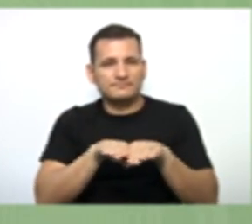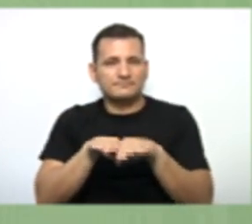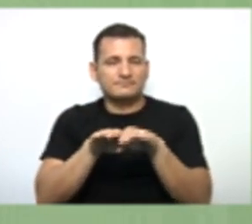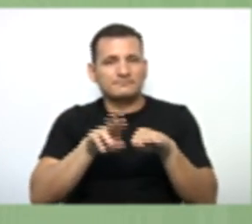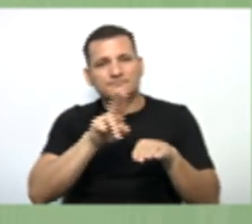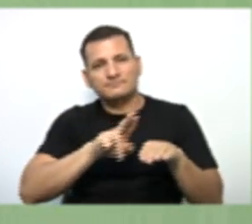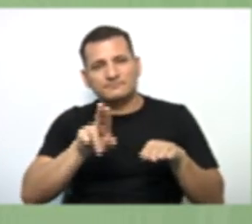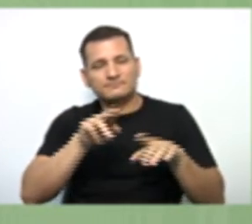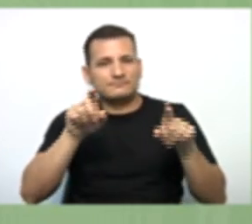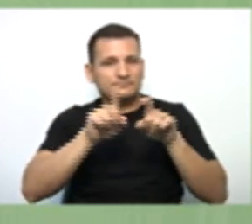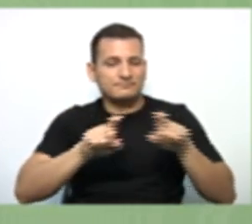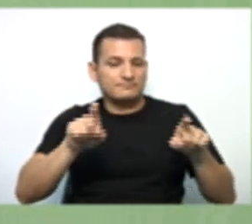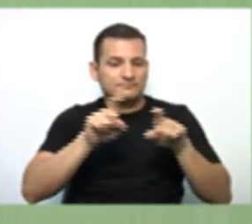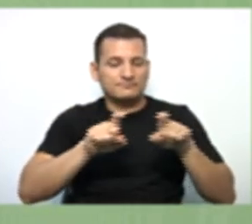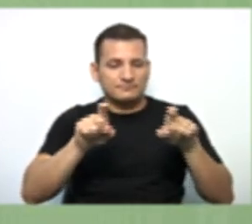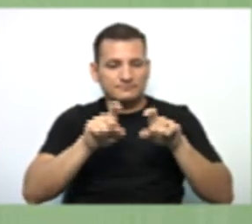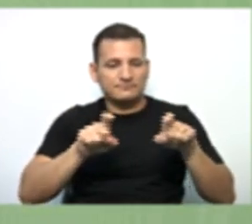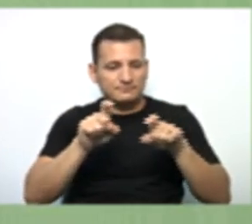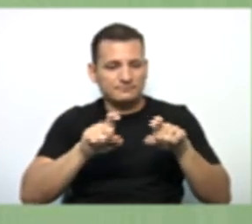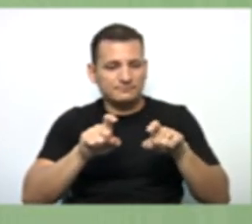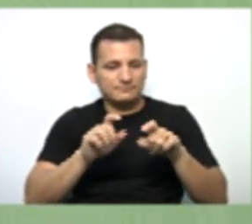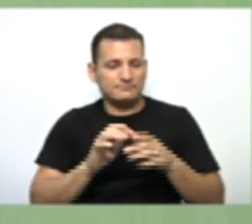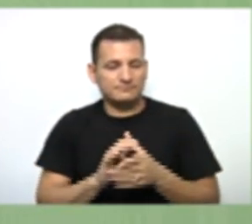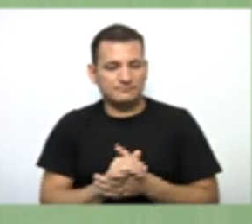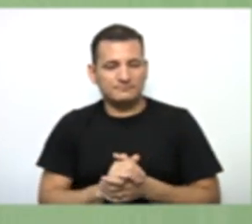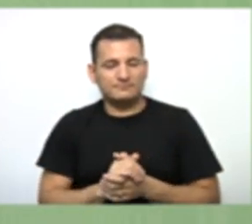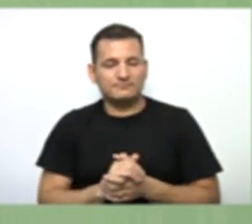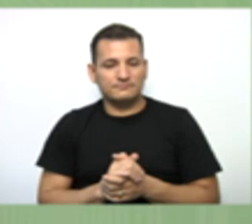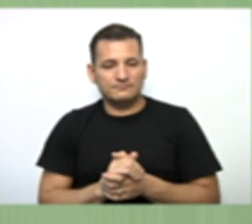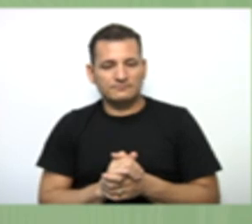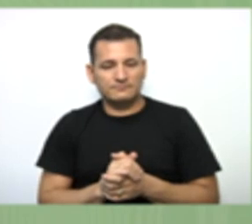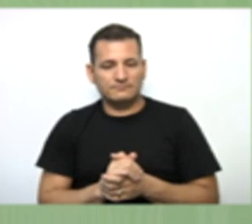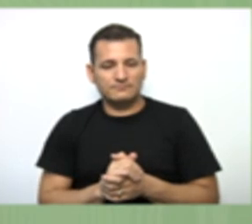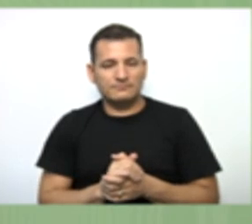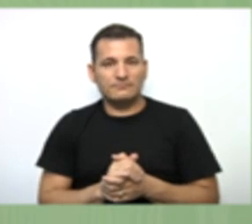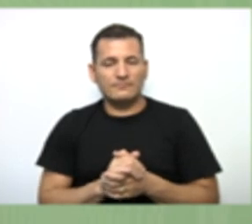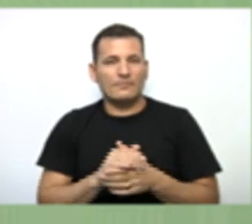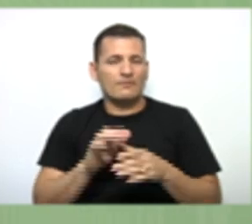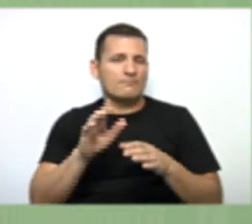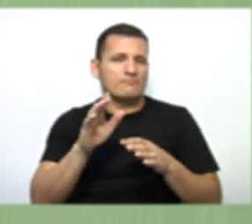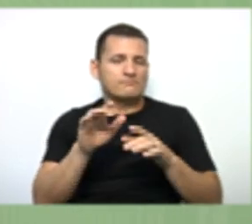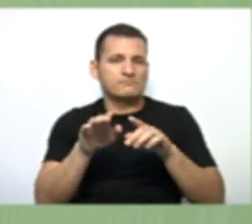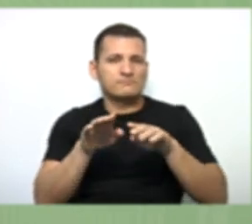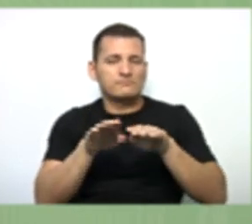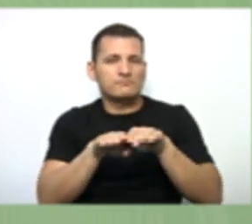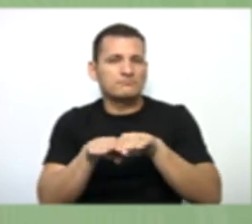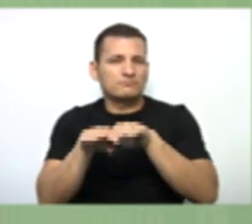utilizado pelos computadores, mas basicamente é um padrão,